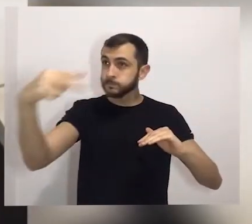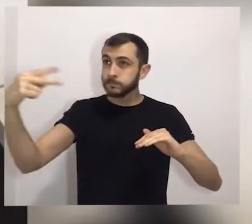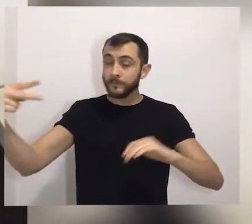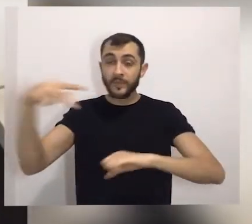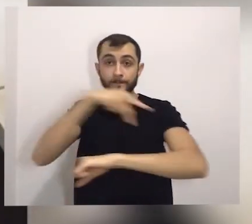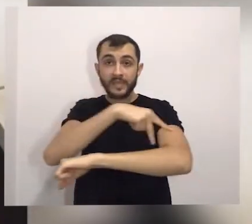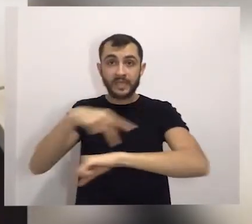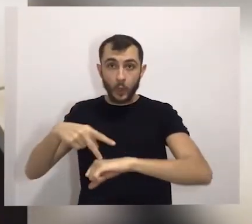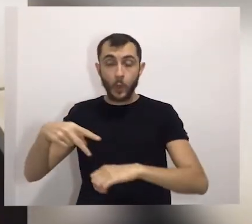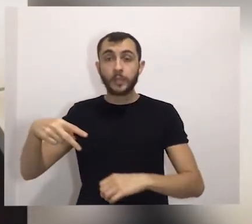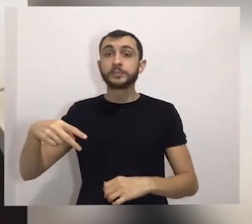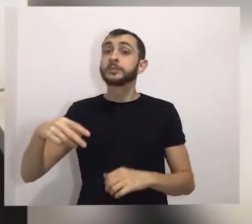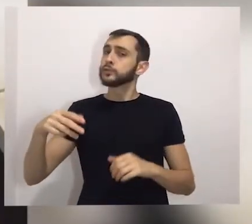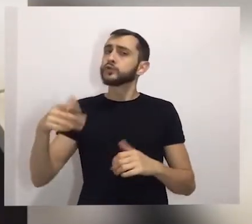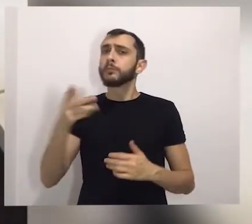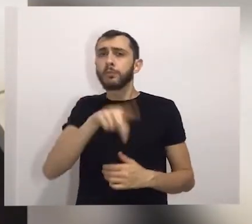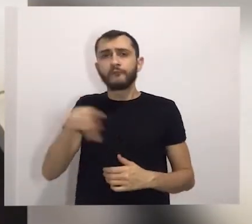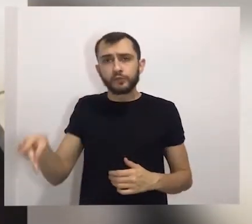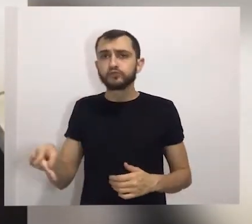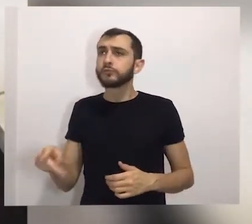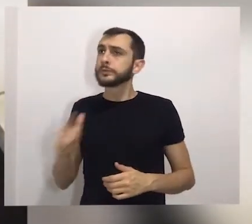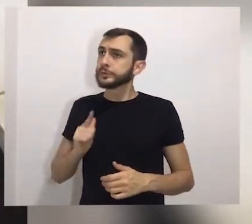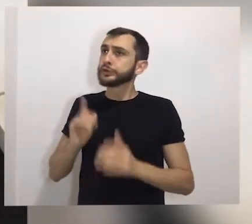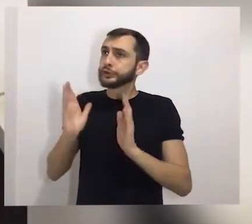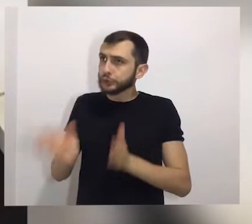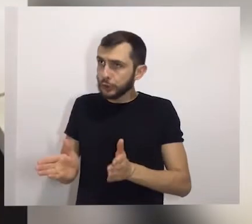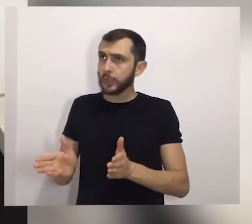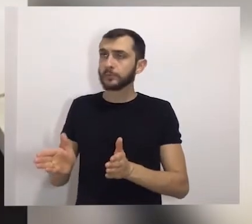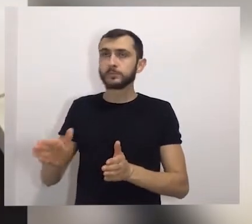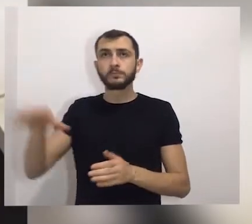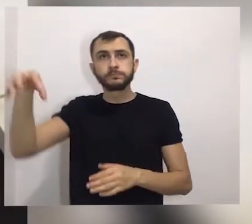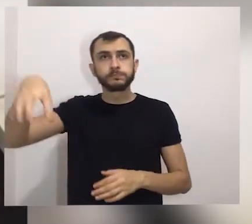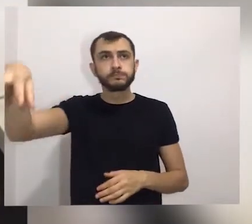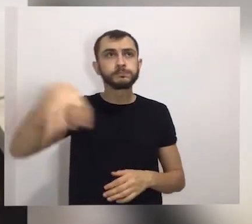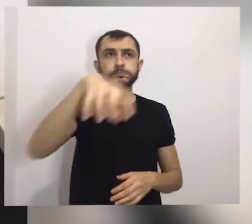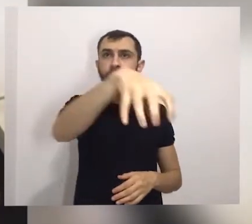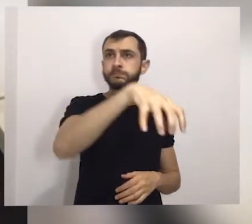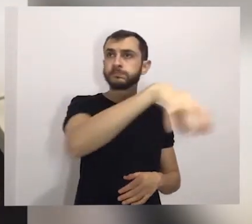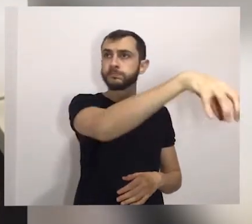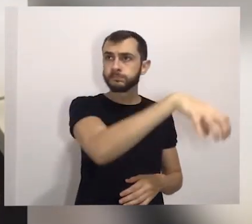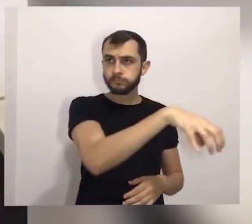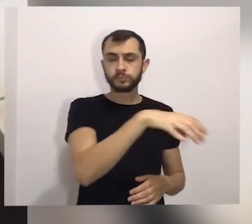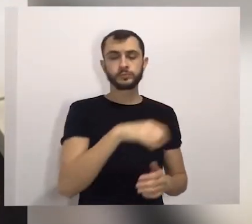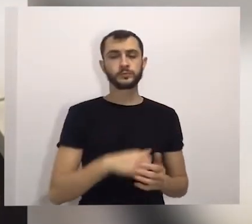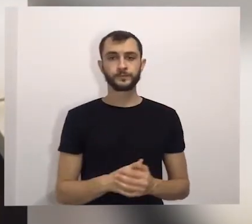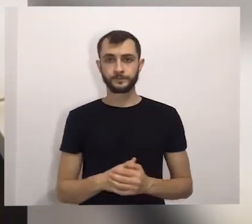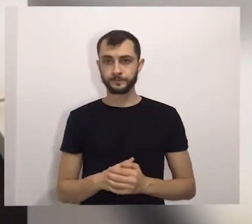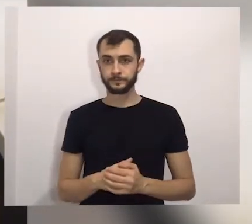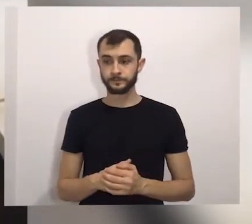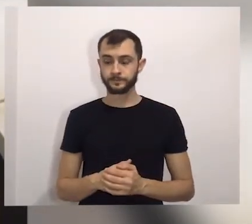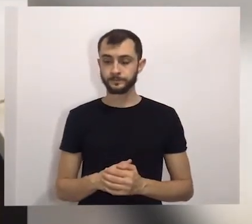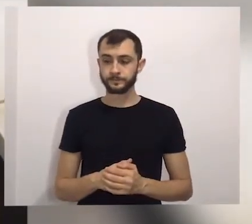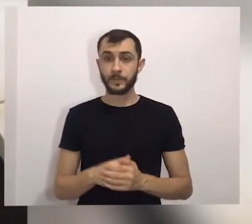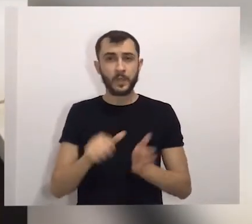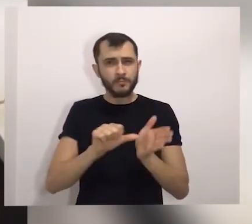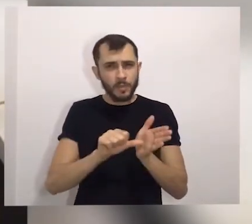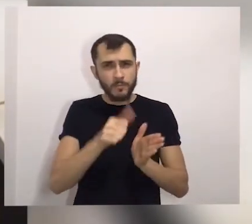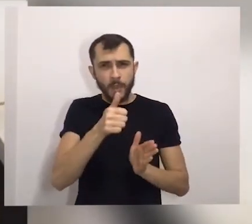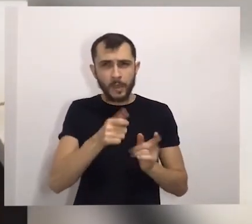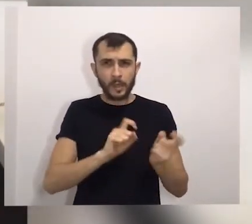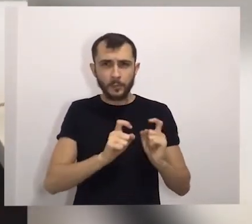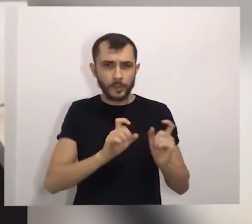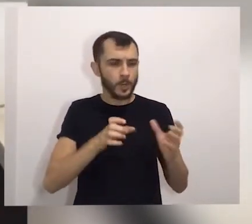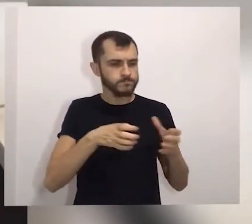já desenvolvidos pelos professores das escolas de ensino médio da SME. Nas